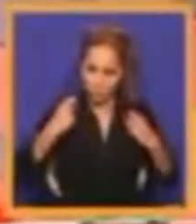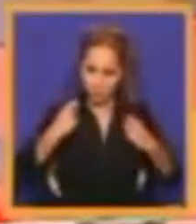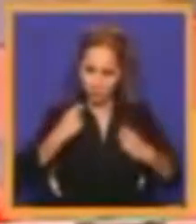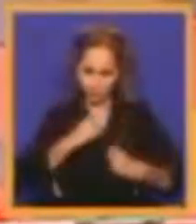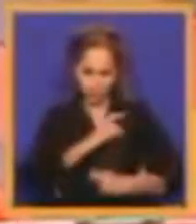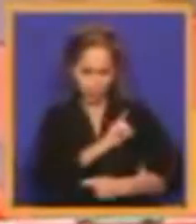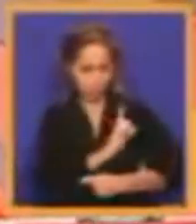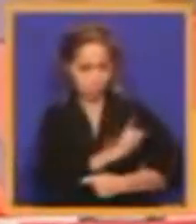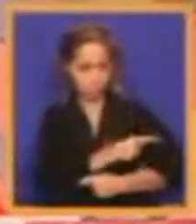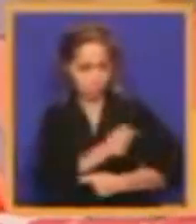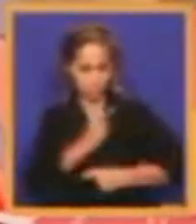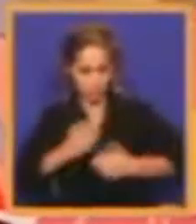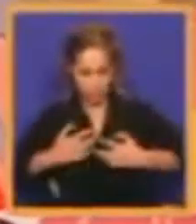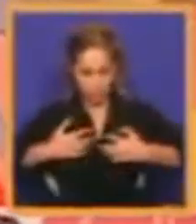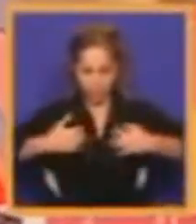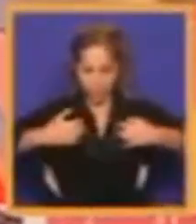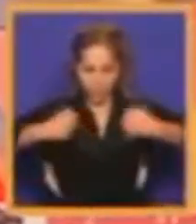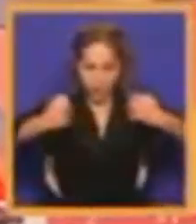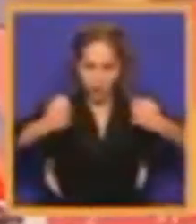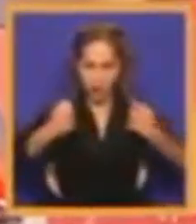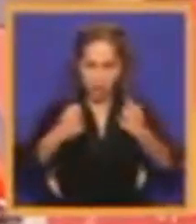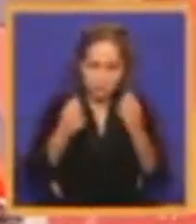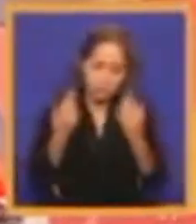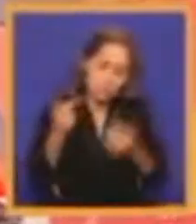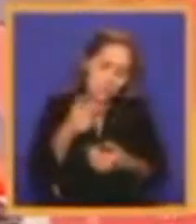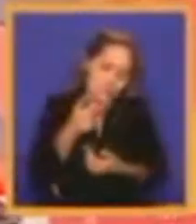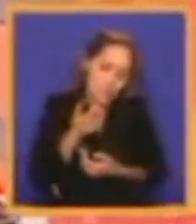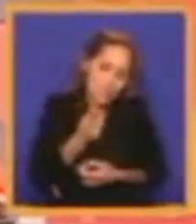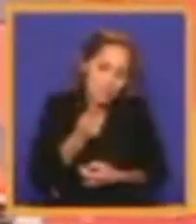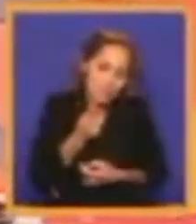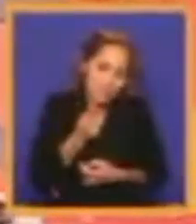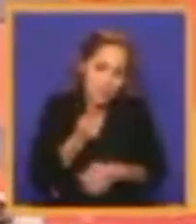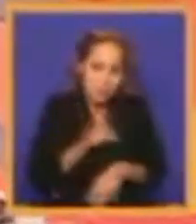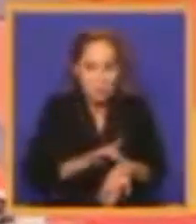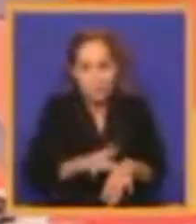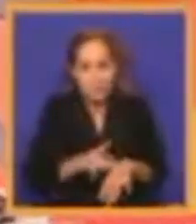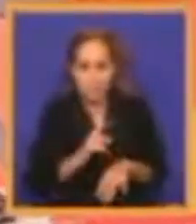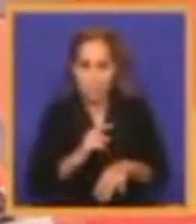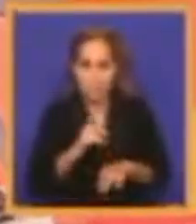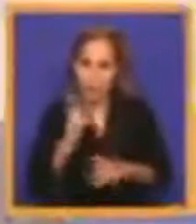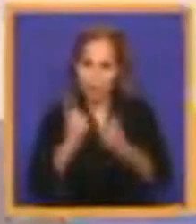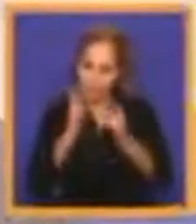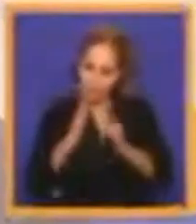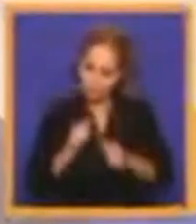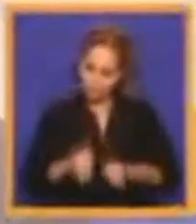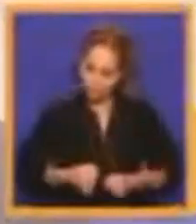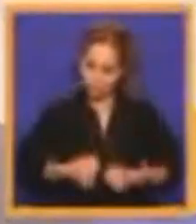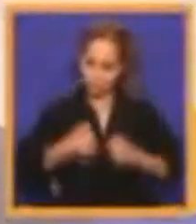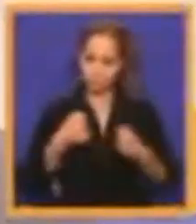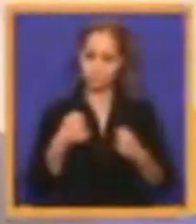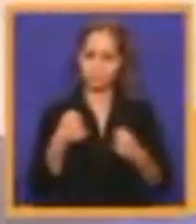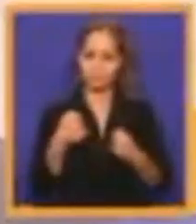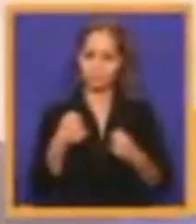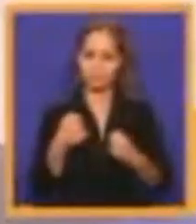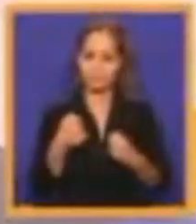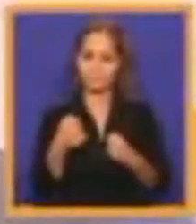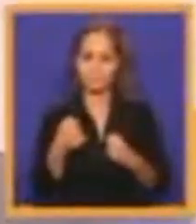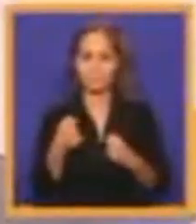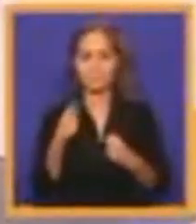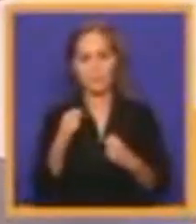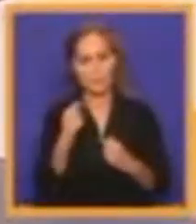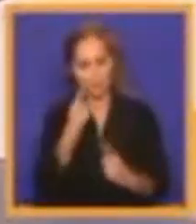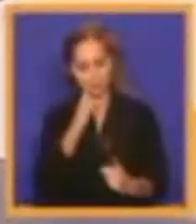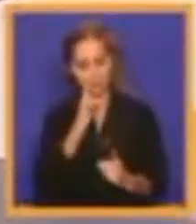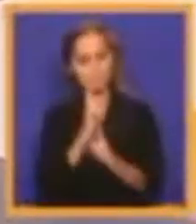mais bacalhau. Em vez de serem uns peixinhos queridinhos de aquário, transformarem-se em peixes. Em peixe graúdo. A fazer mais